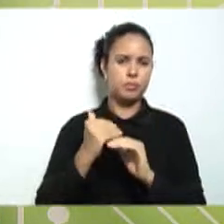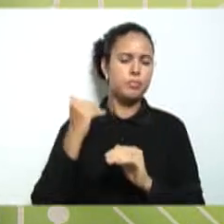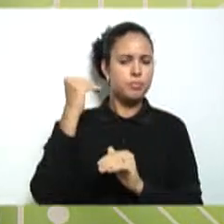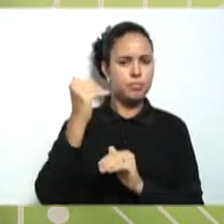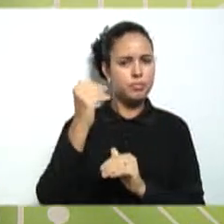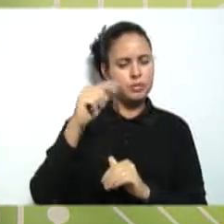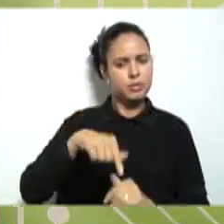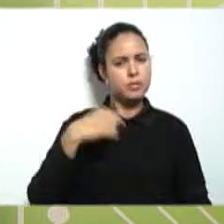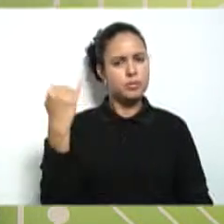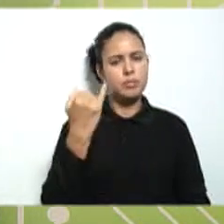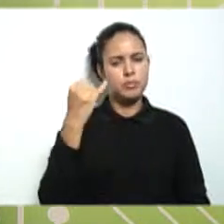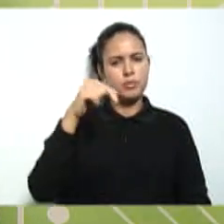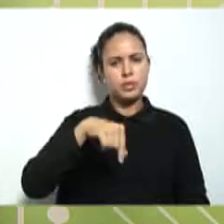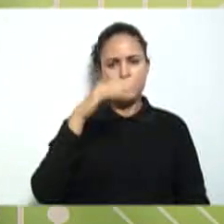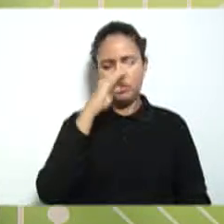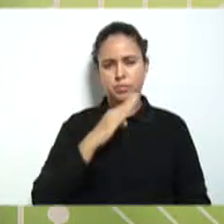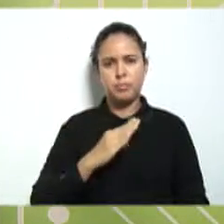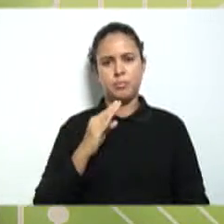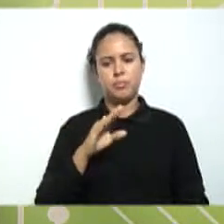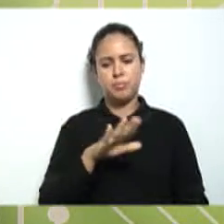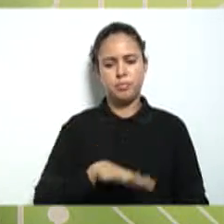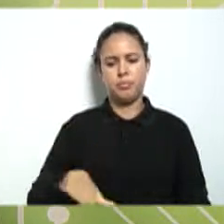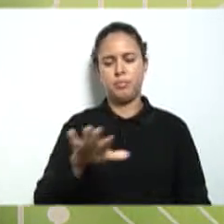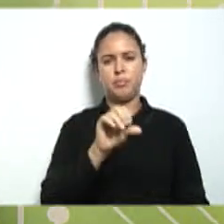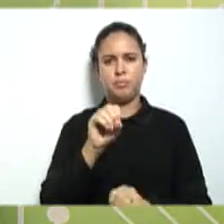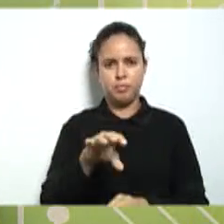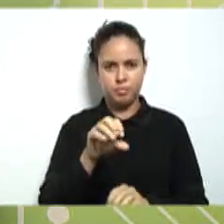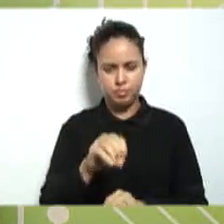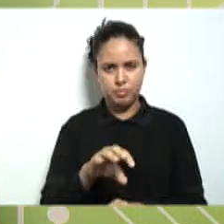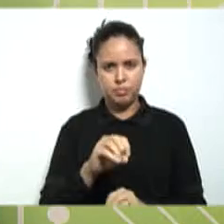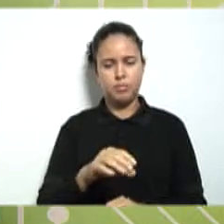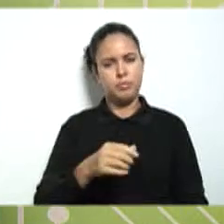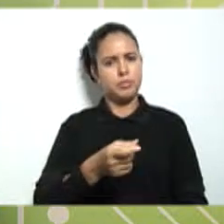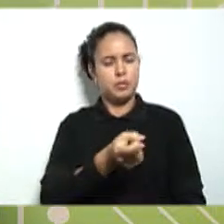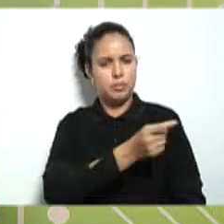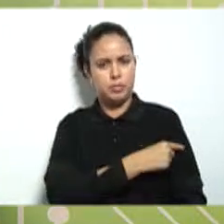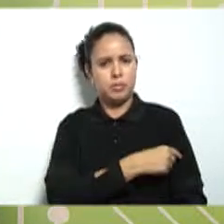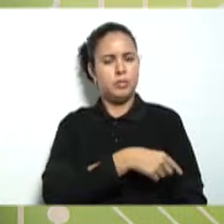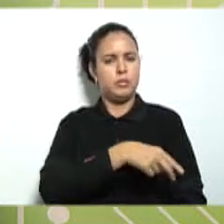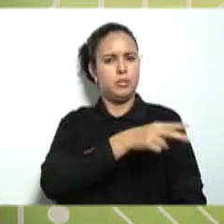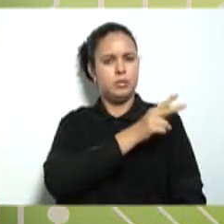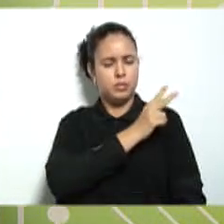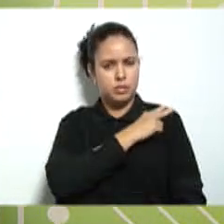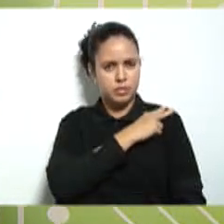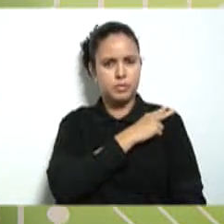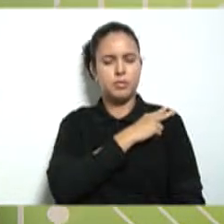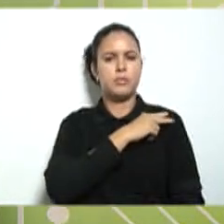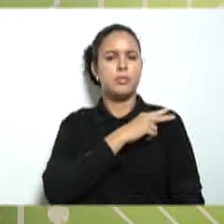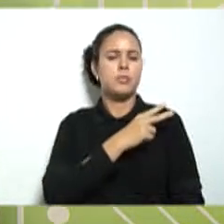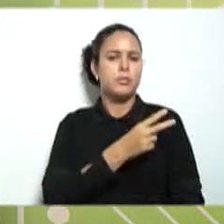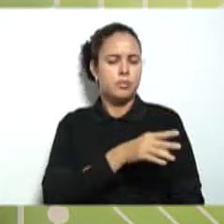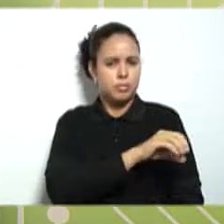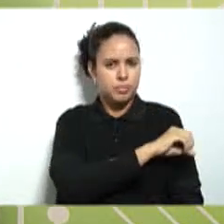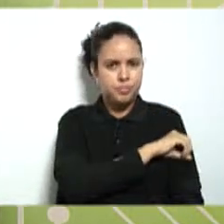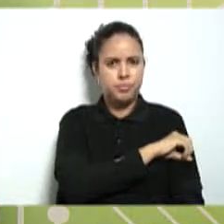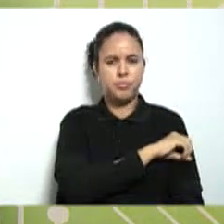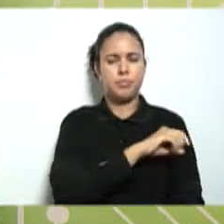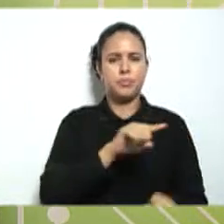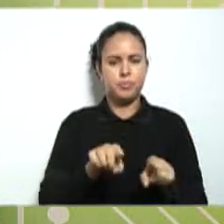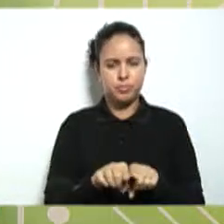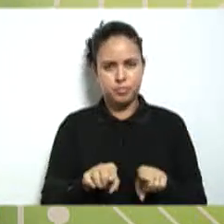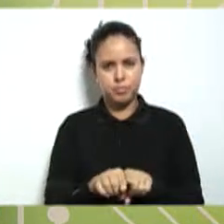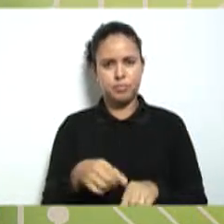o ramo educacional. Nós temos várias cooperativas de escolas de primeiro grau, segundo grau, escolas de creche, escolas até mesmo que estão